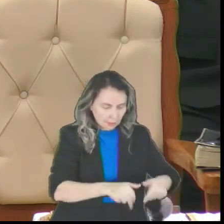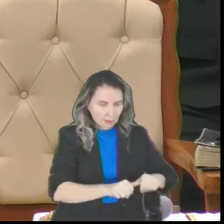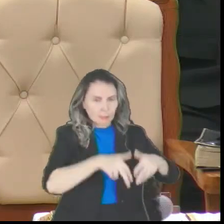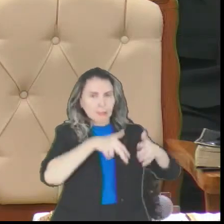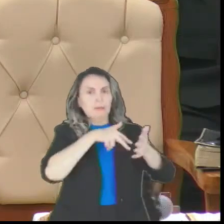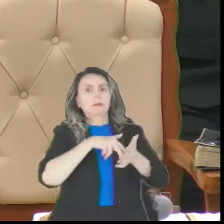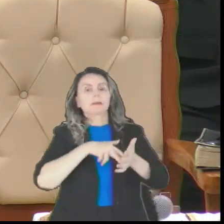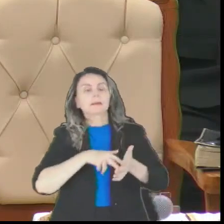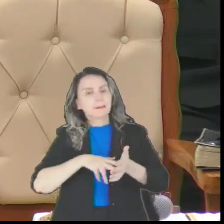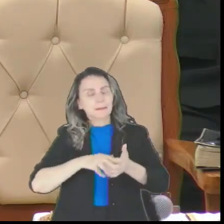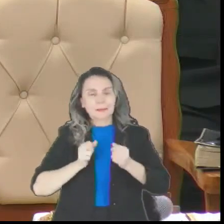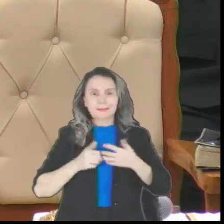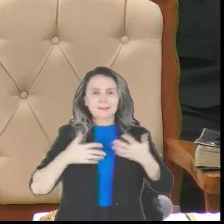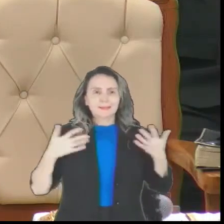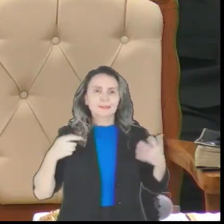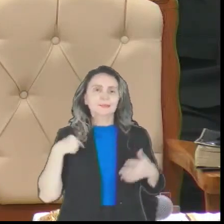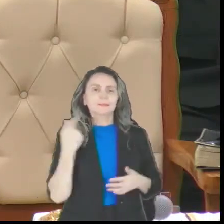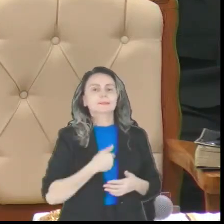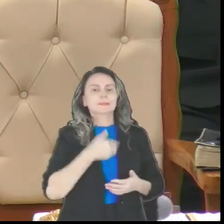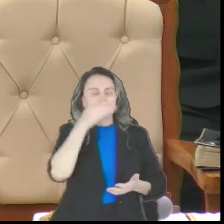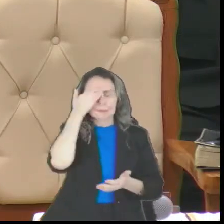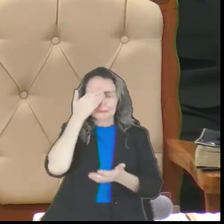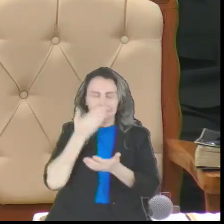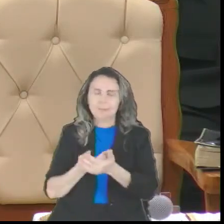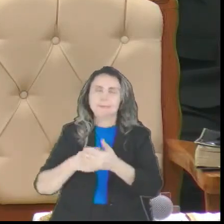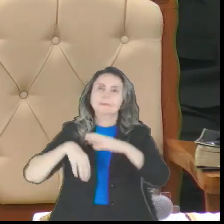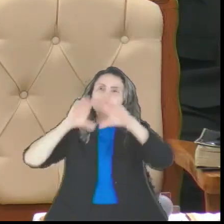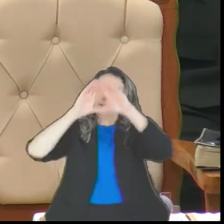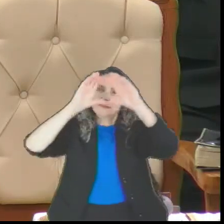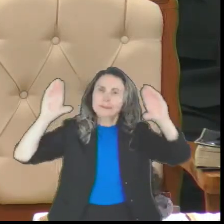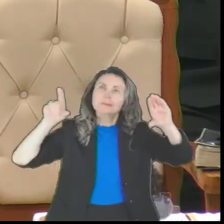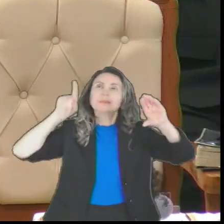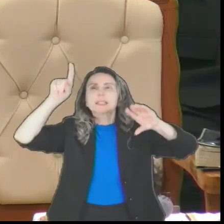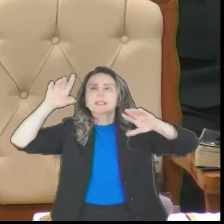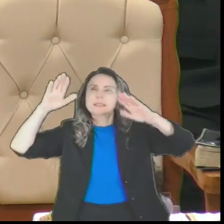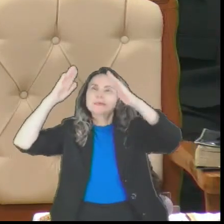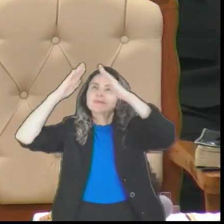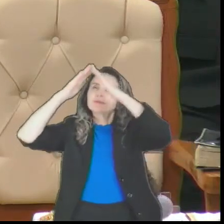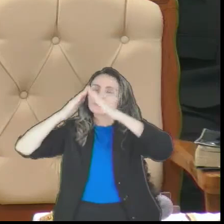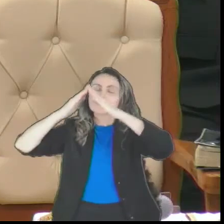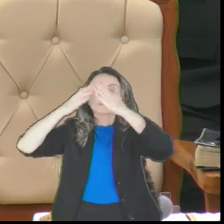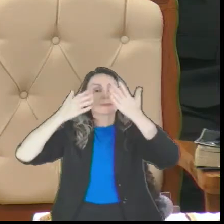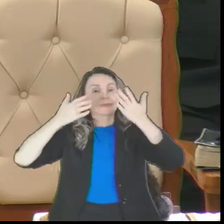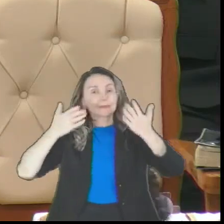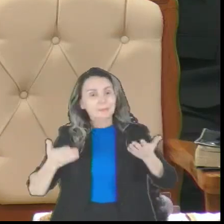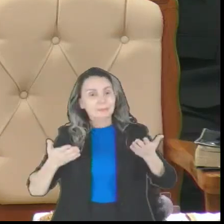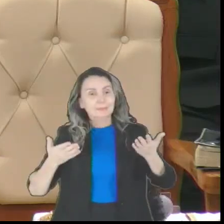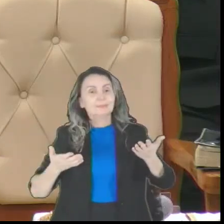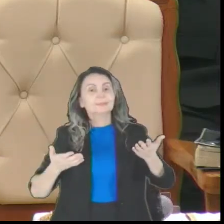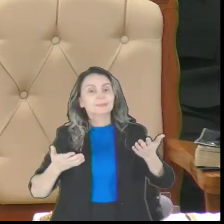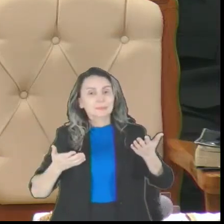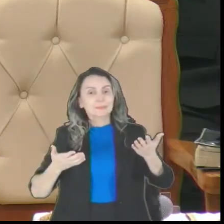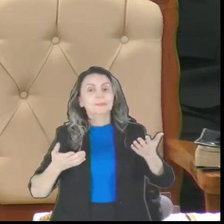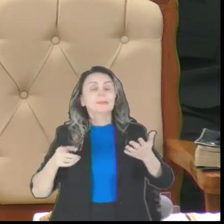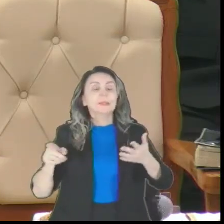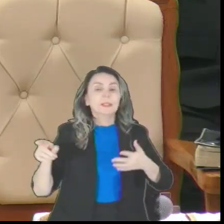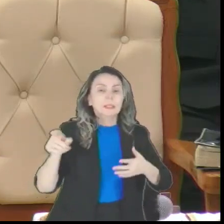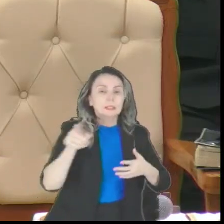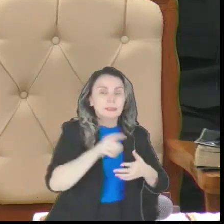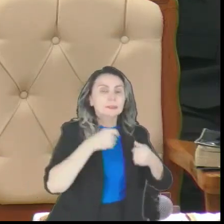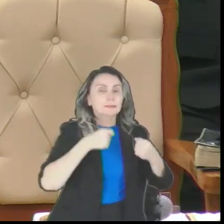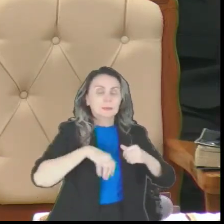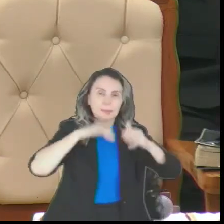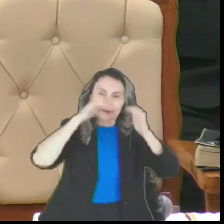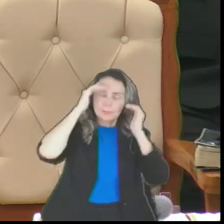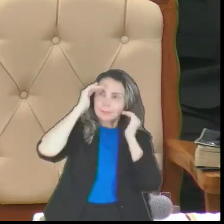sempre. Nós cremos no céu, nós cremos nas mansões celestiais. Então o Espírito diz: vinde e ouvi-me e